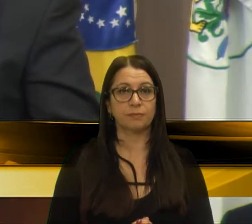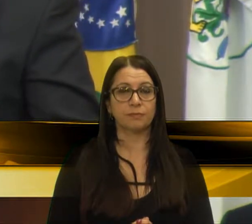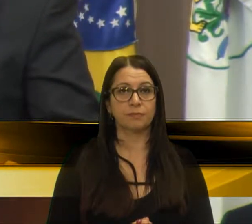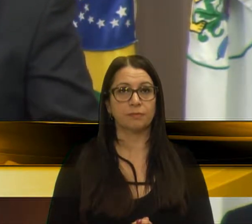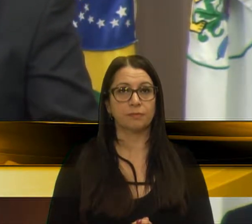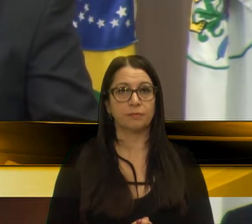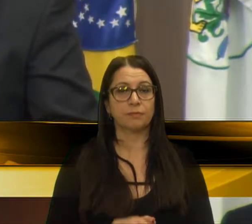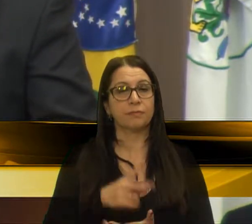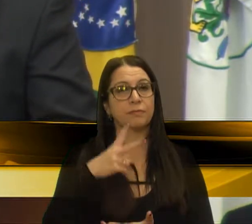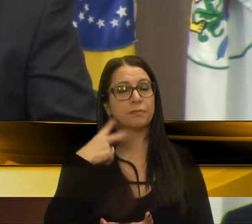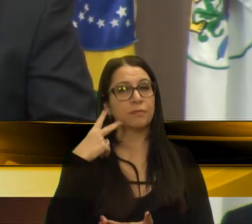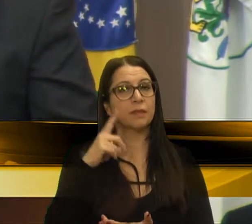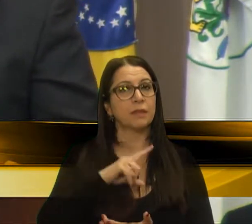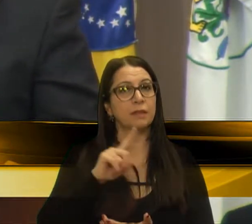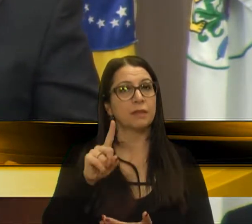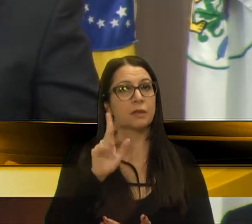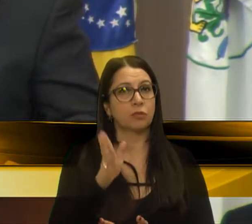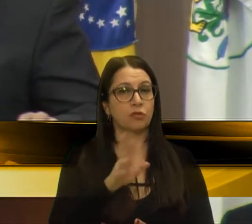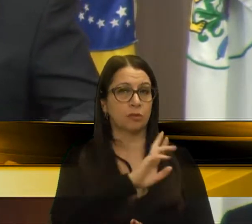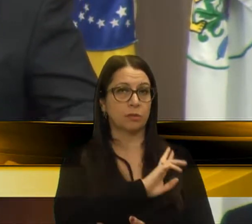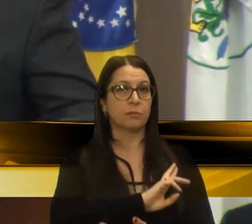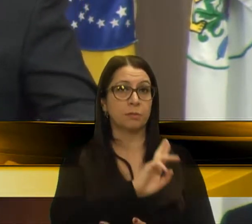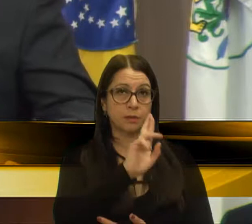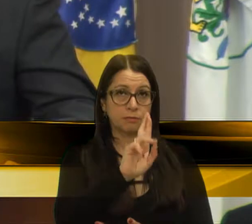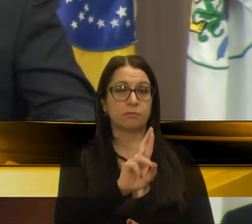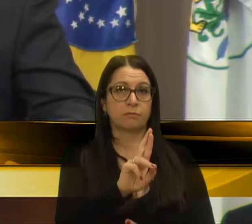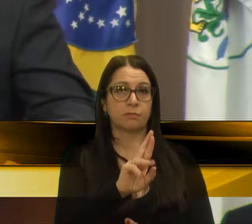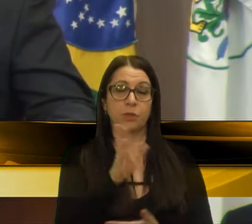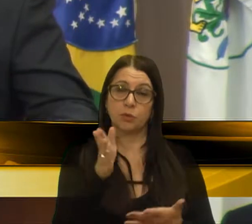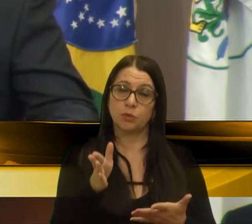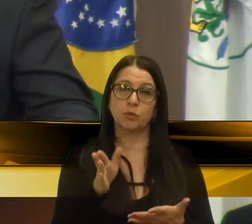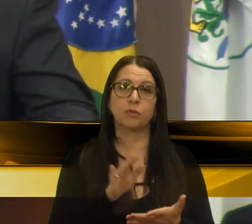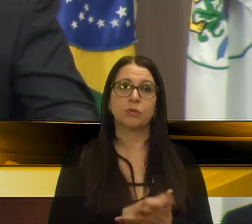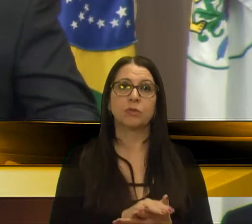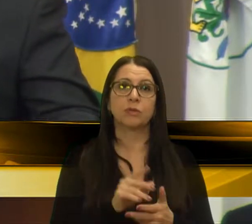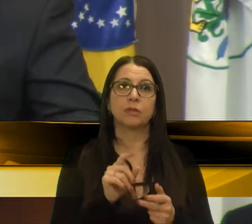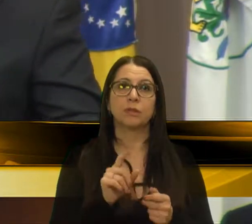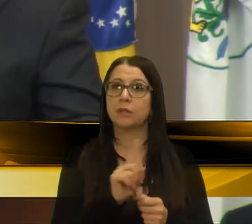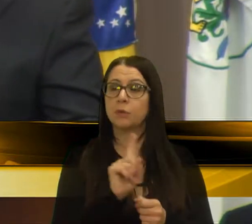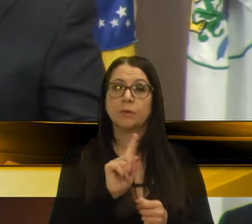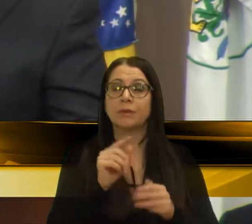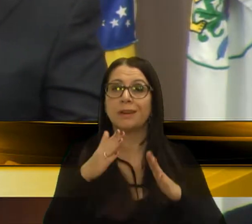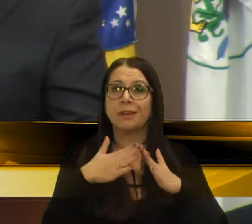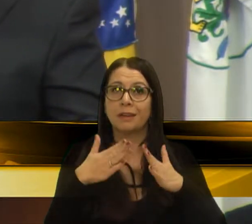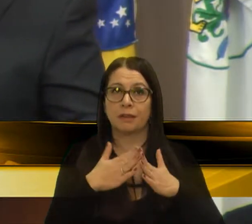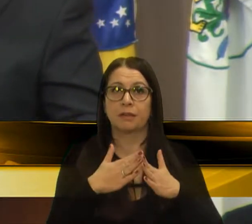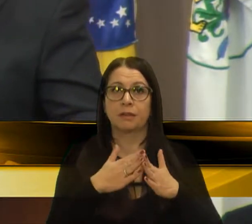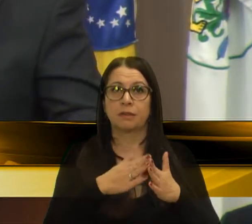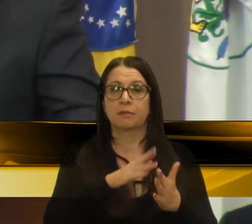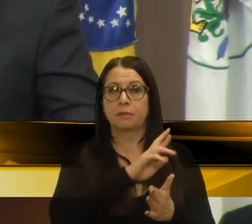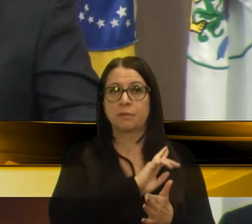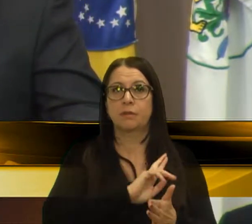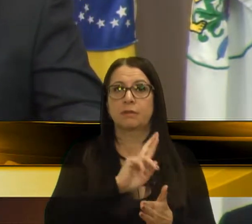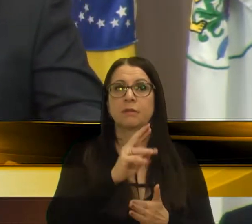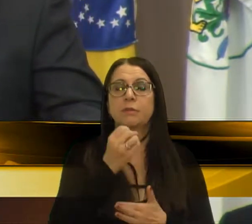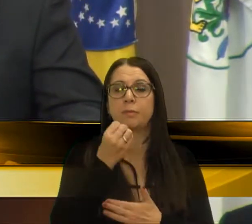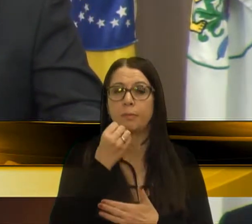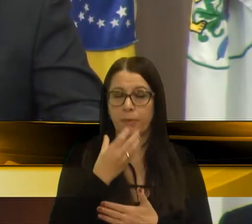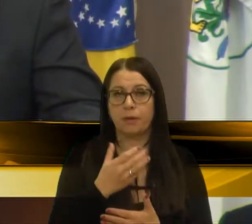está lá hoje nos representando, né? Hoje está fazendo o que não está na casa, mas está nos representando muito